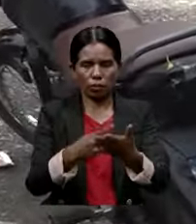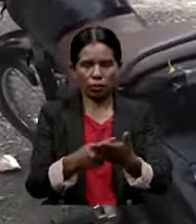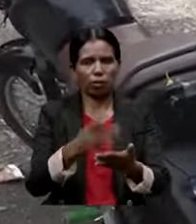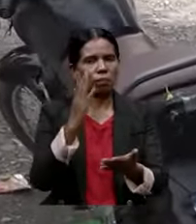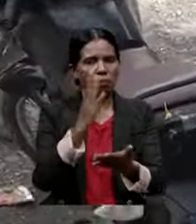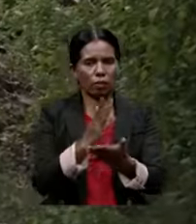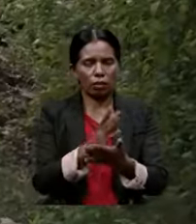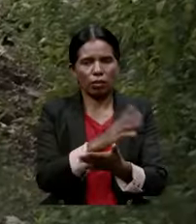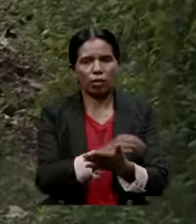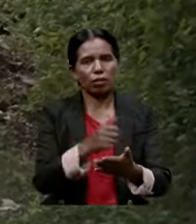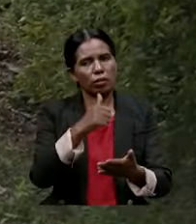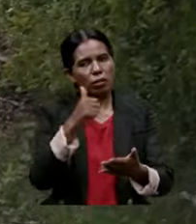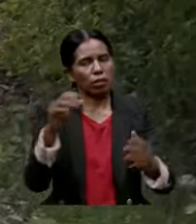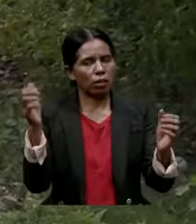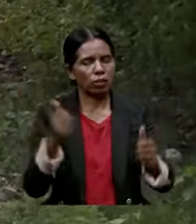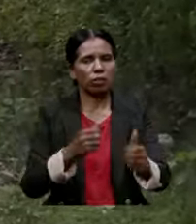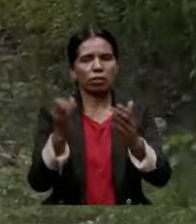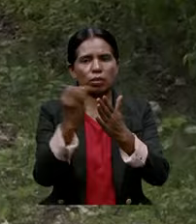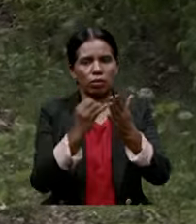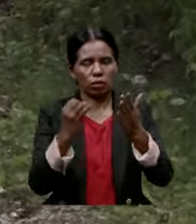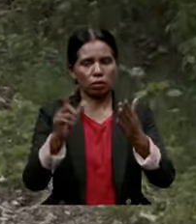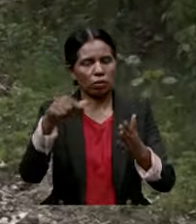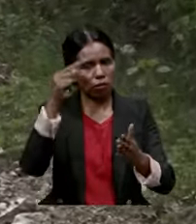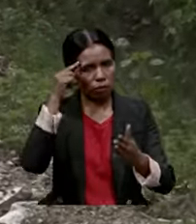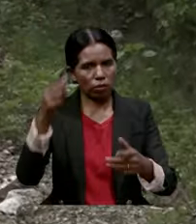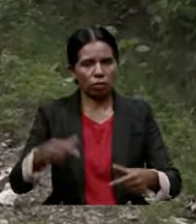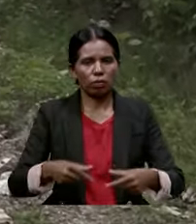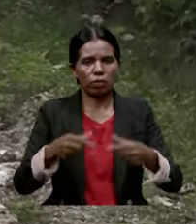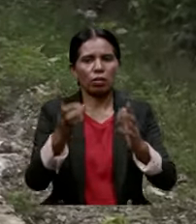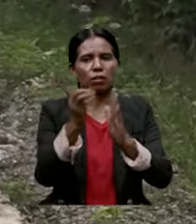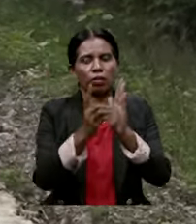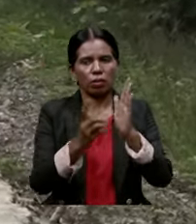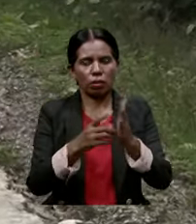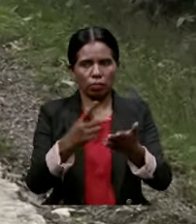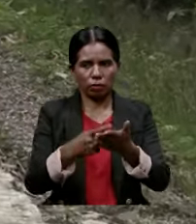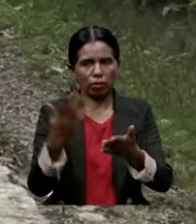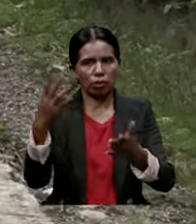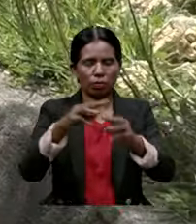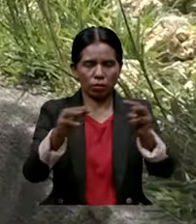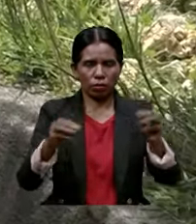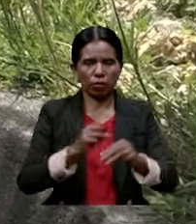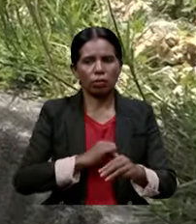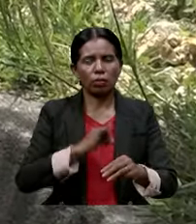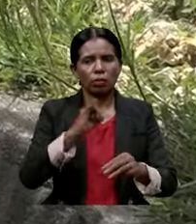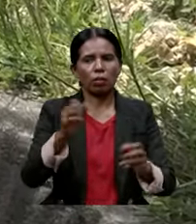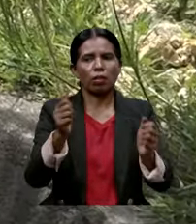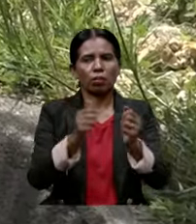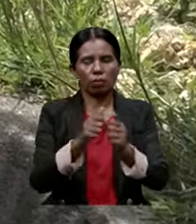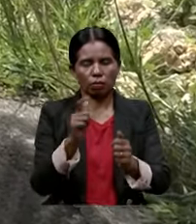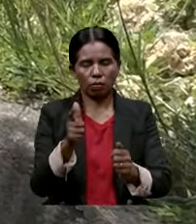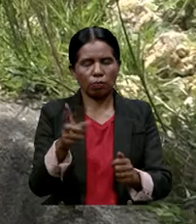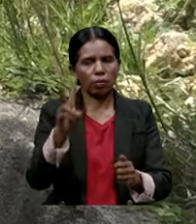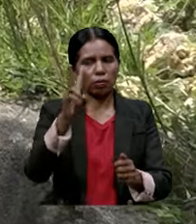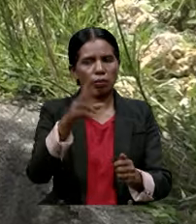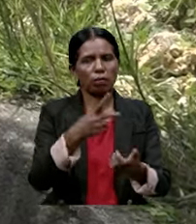parado no palo nebe la tuir desenho nebe governo fo tuir dados projeto sire em município Cova Lima, a moto cronur estin rua,